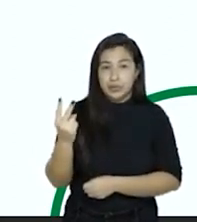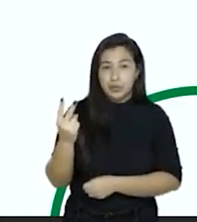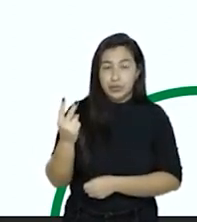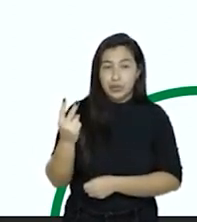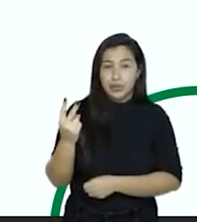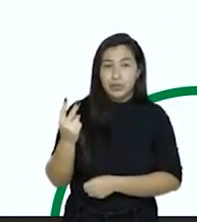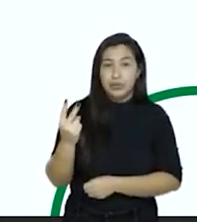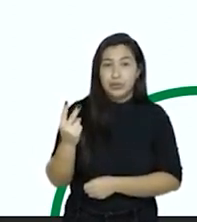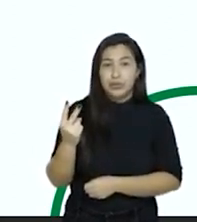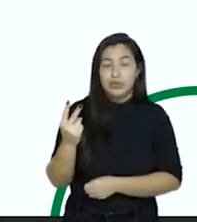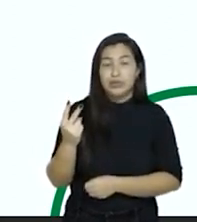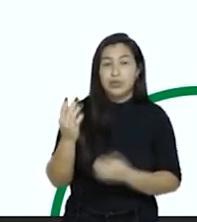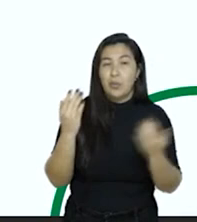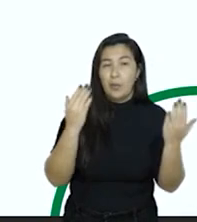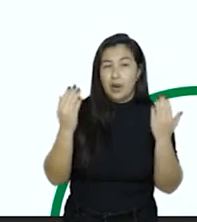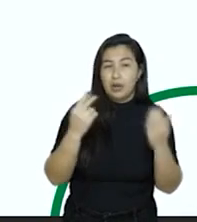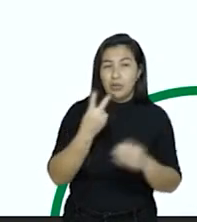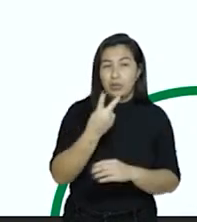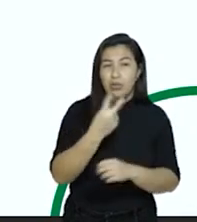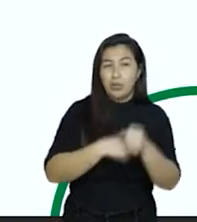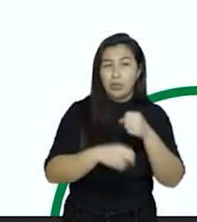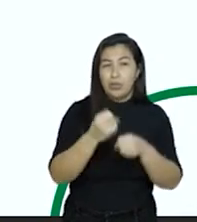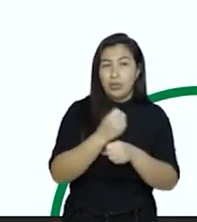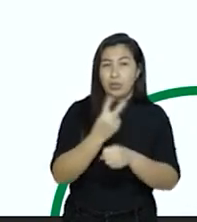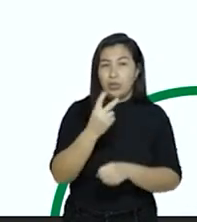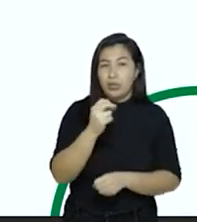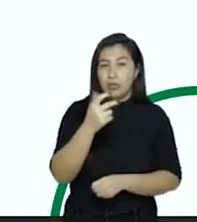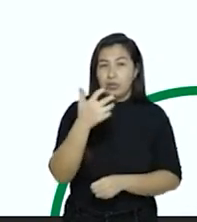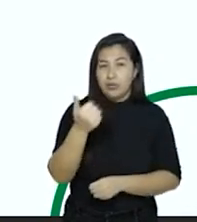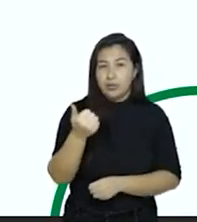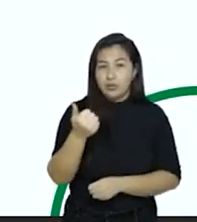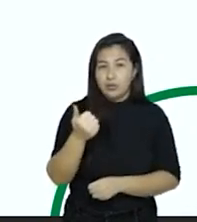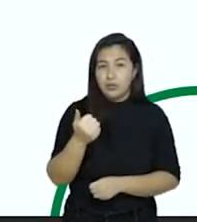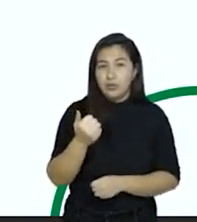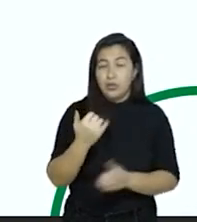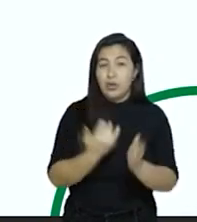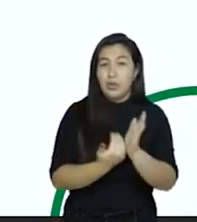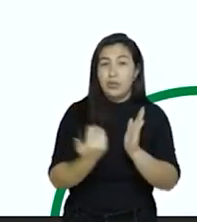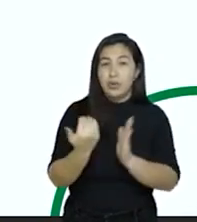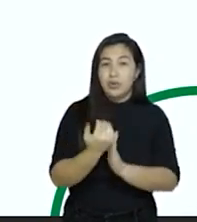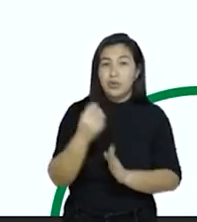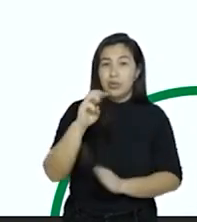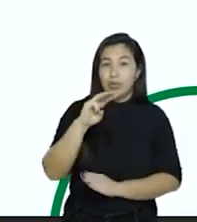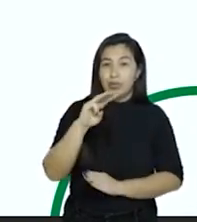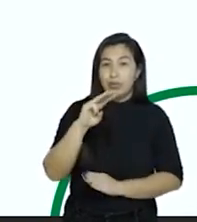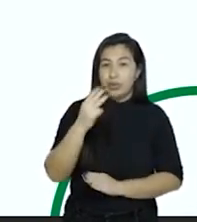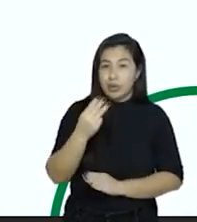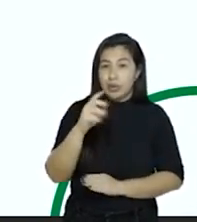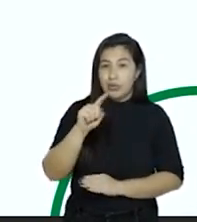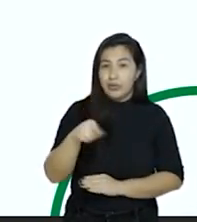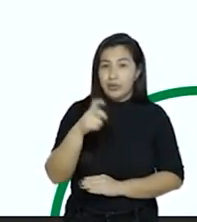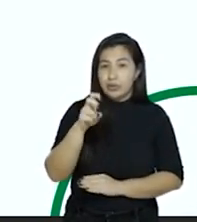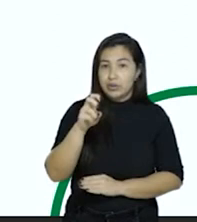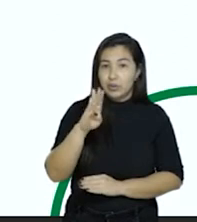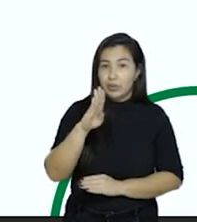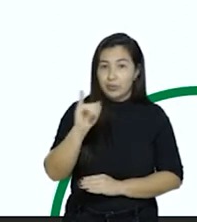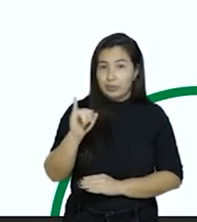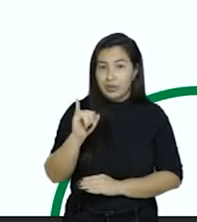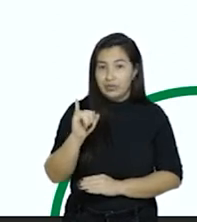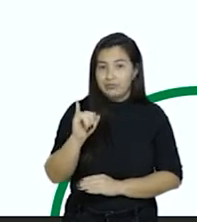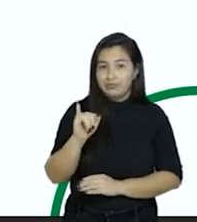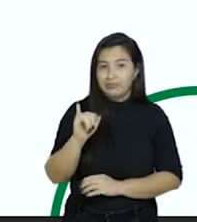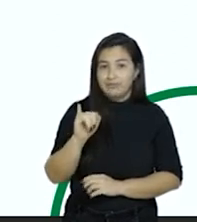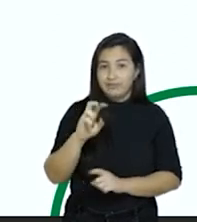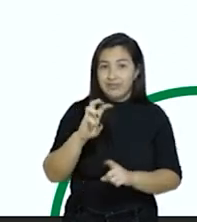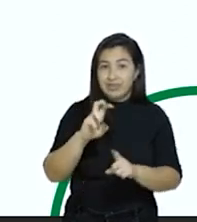de 2021 3 bilhões e 500 milhões de reais cinco